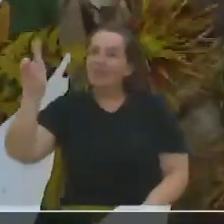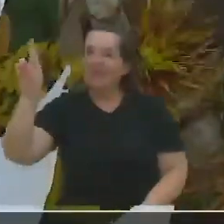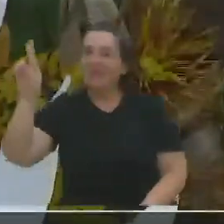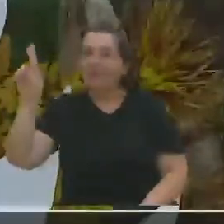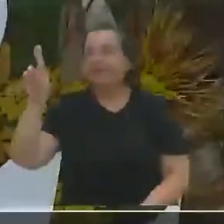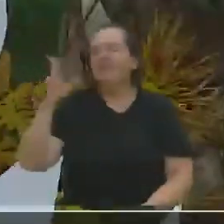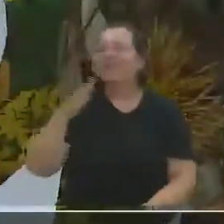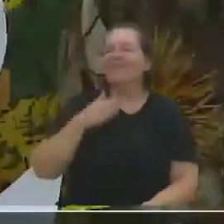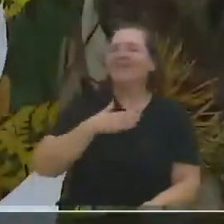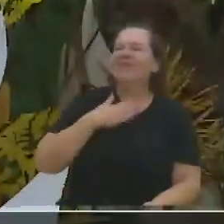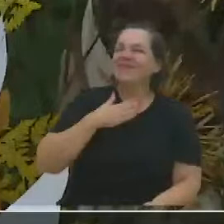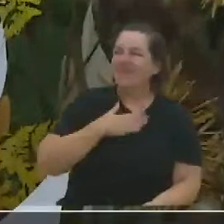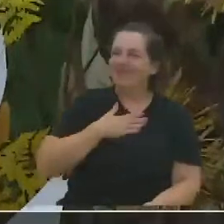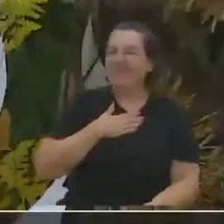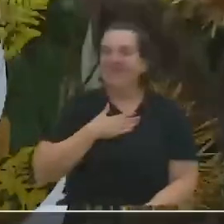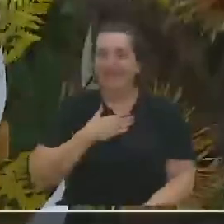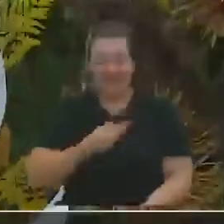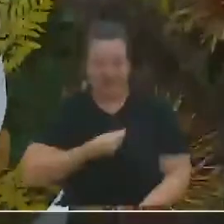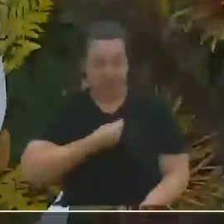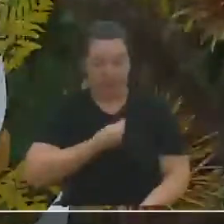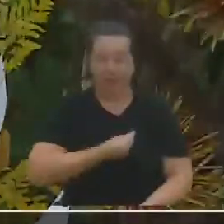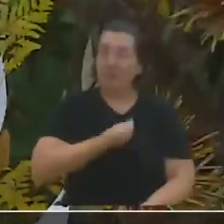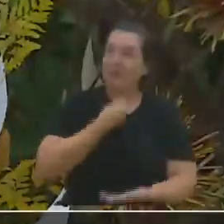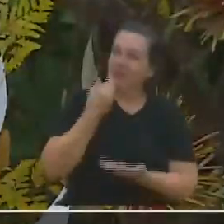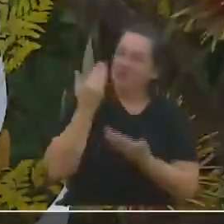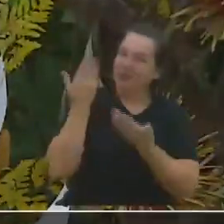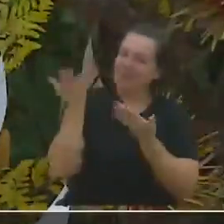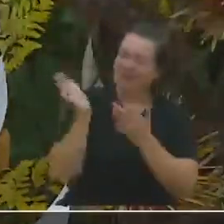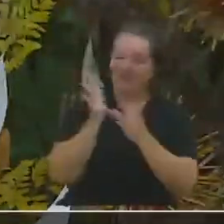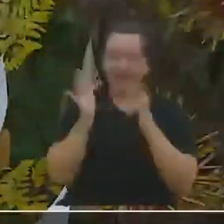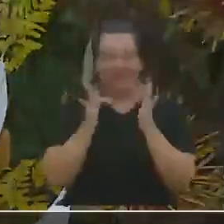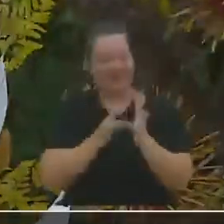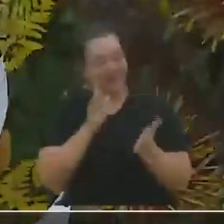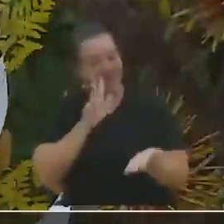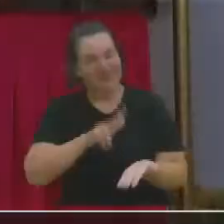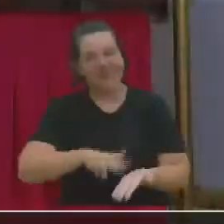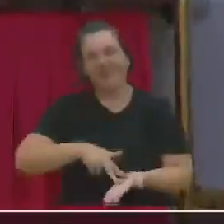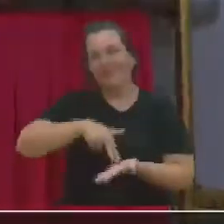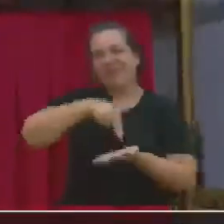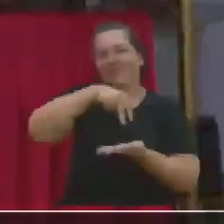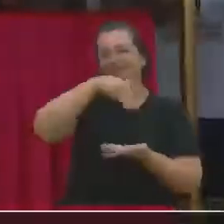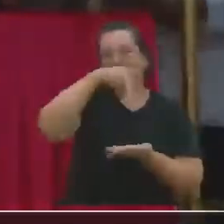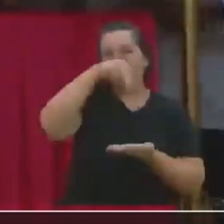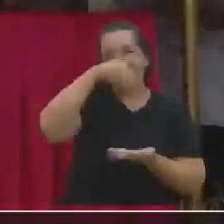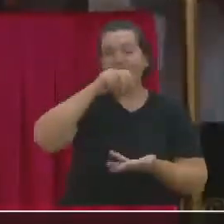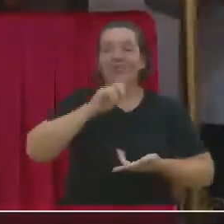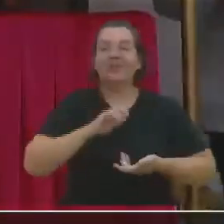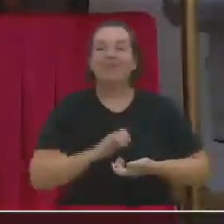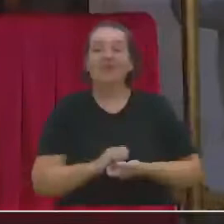está nas mãos do meu Jesus, que vivo está.